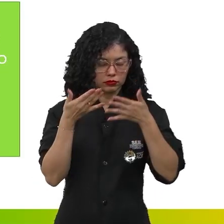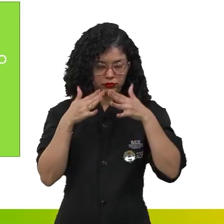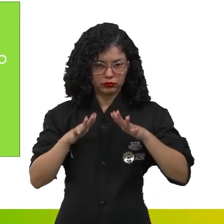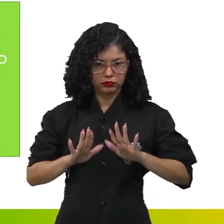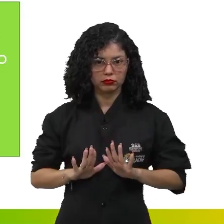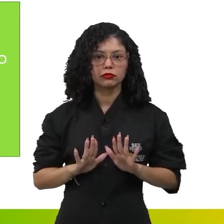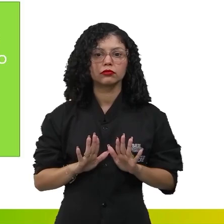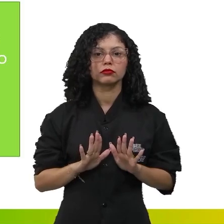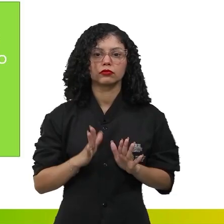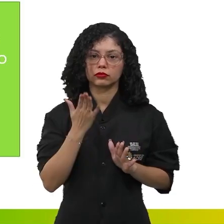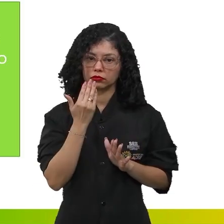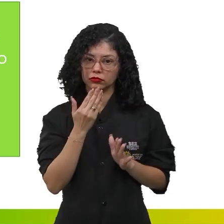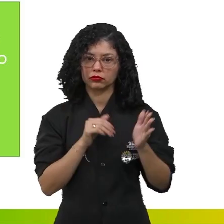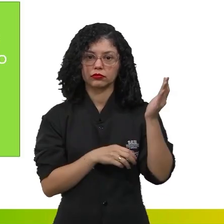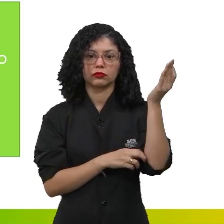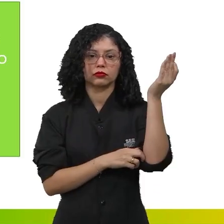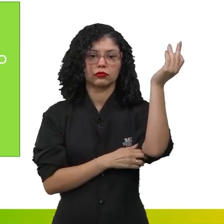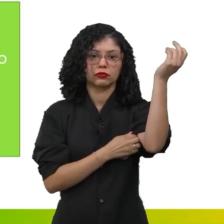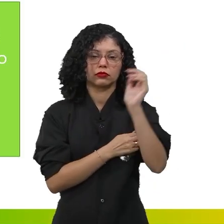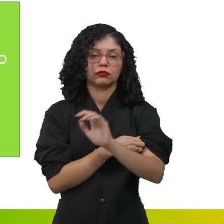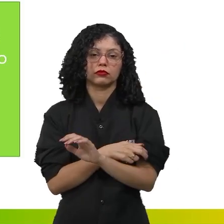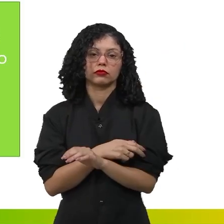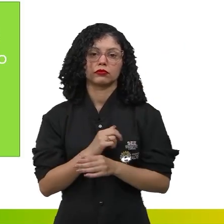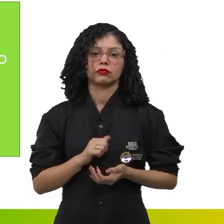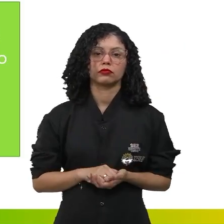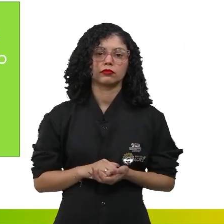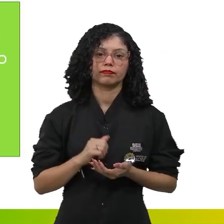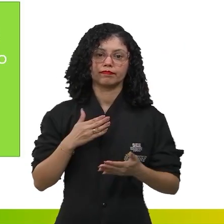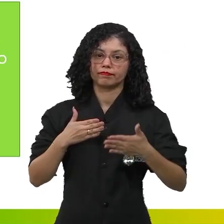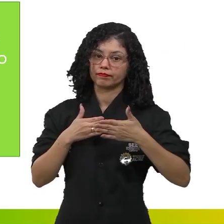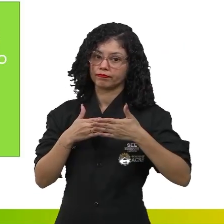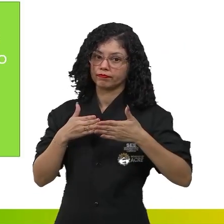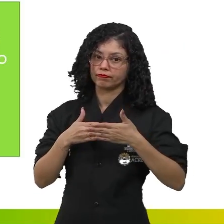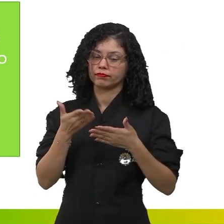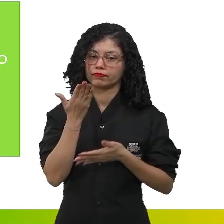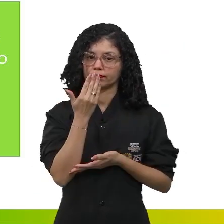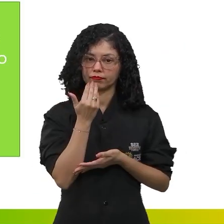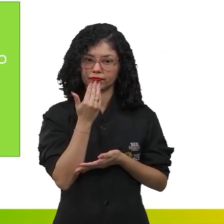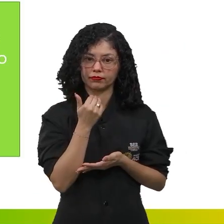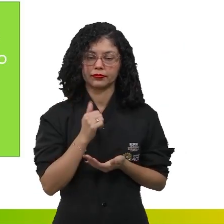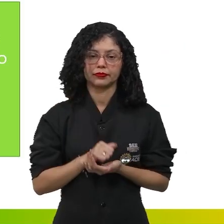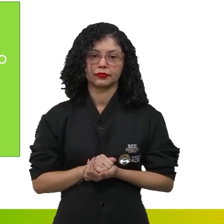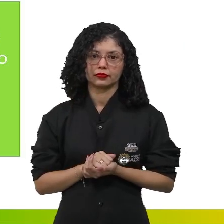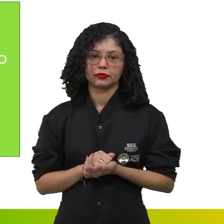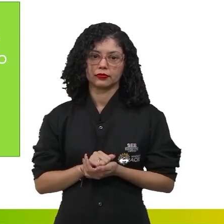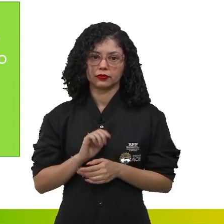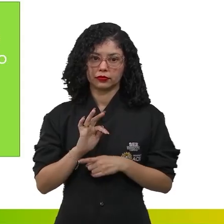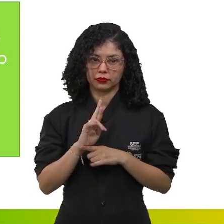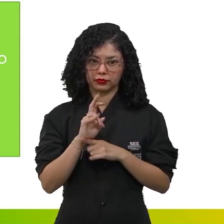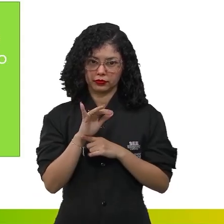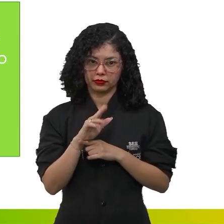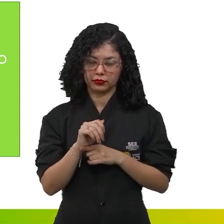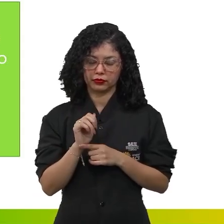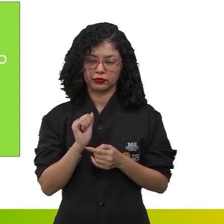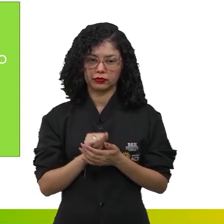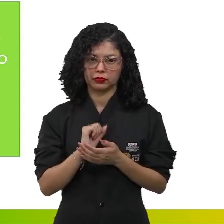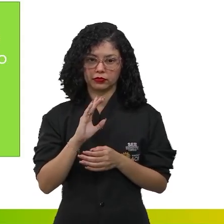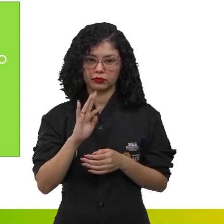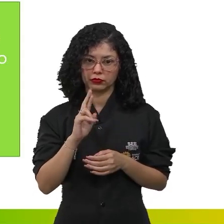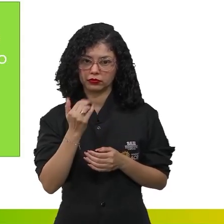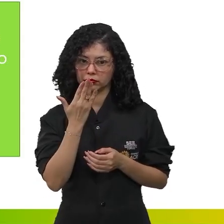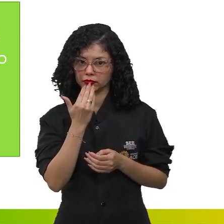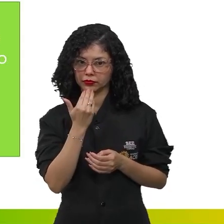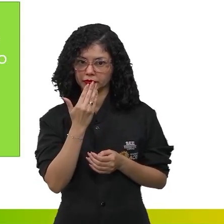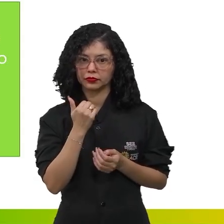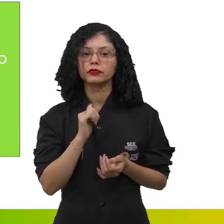natural é comer normal, aqui eu passo a limitar a ingestão do alimento. Na bulimia, compensação. Eu